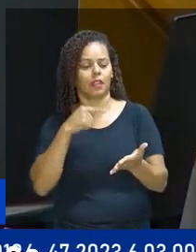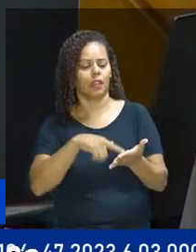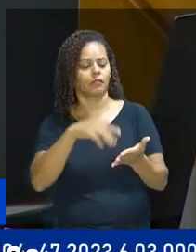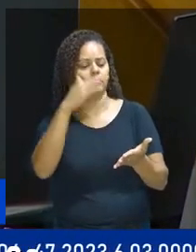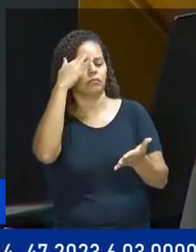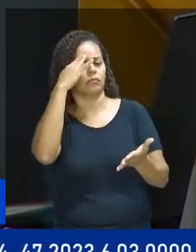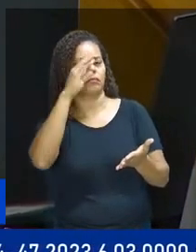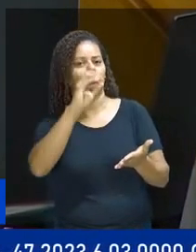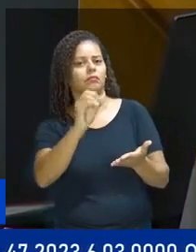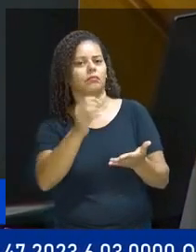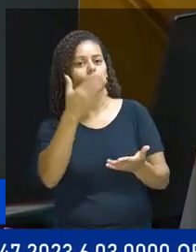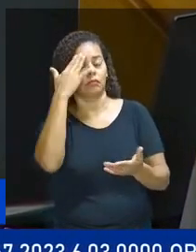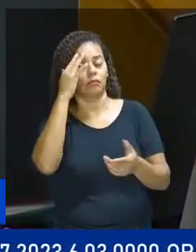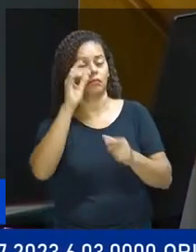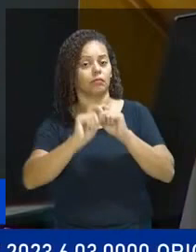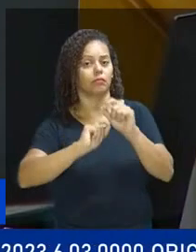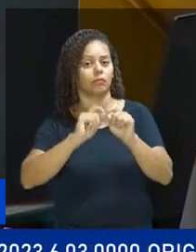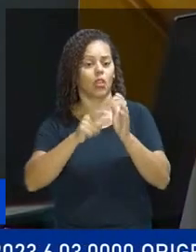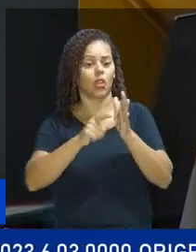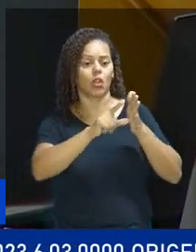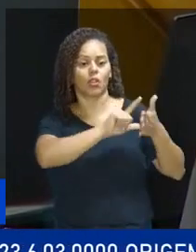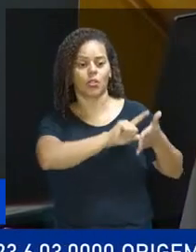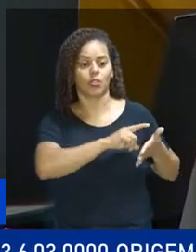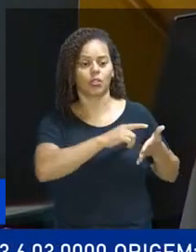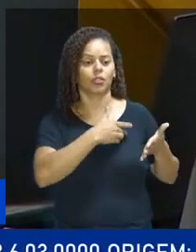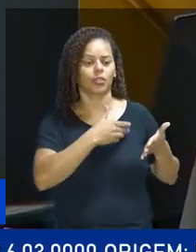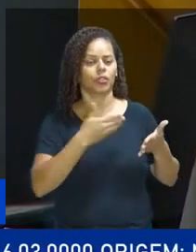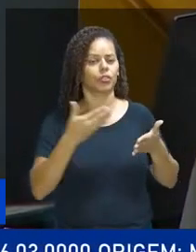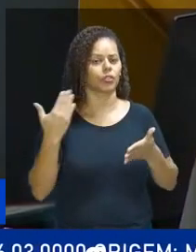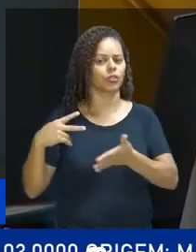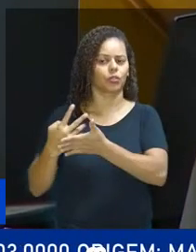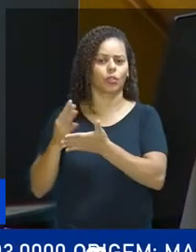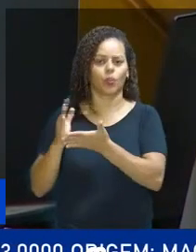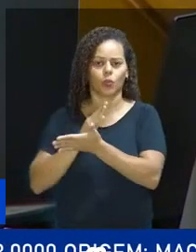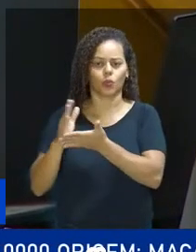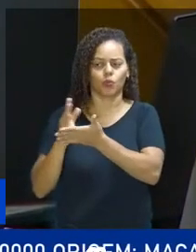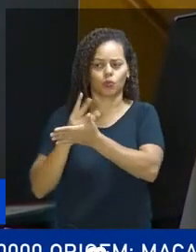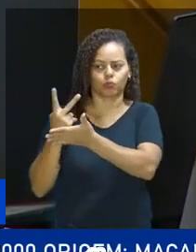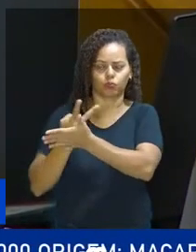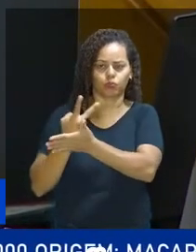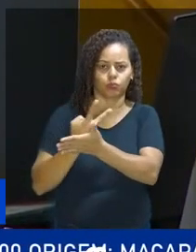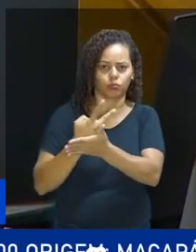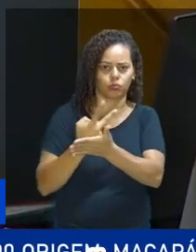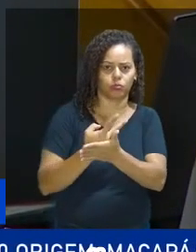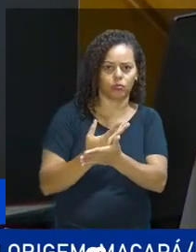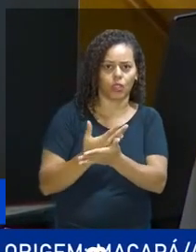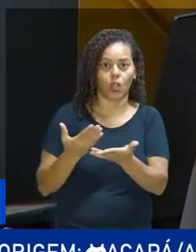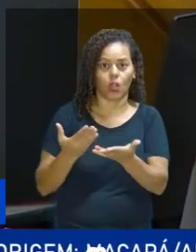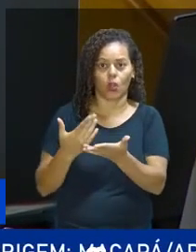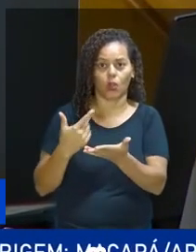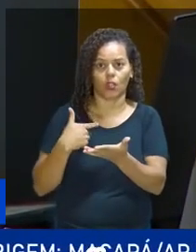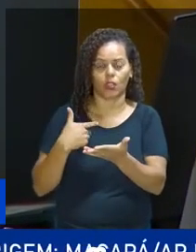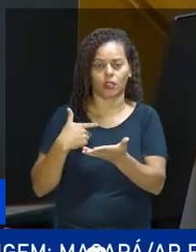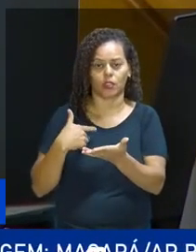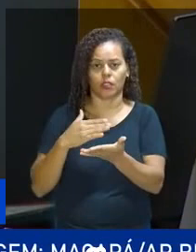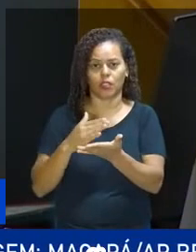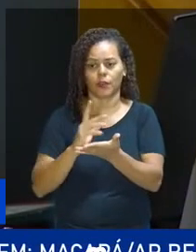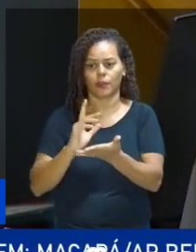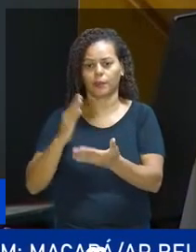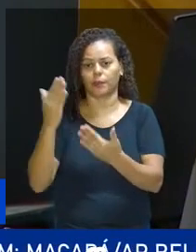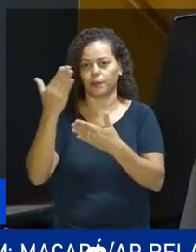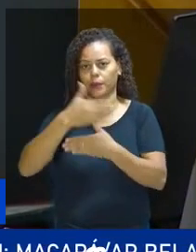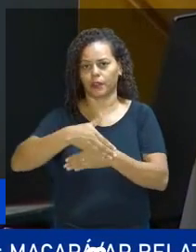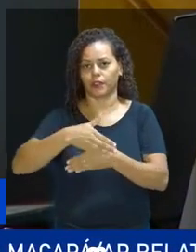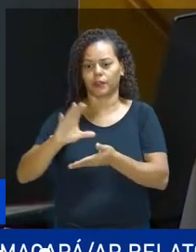dívidas de exercícios financeiros anteriores seriam irregulares e eivados de gravidade suficiente para ensejar a desaprovação das